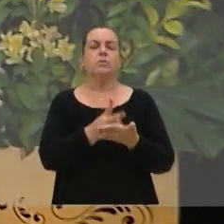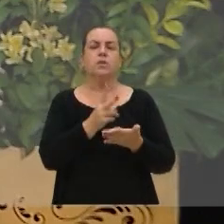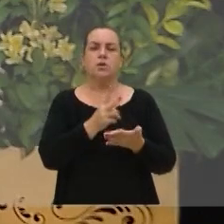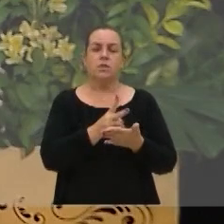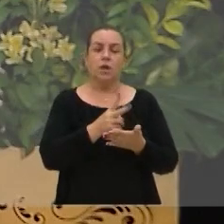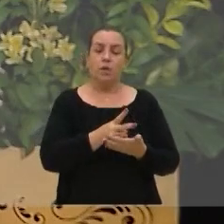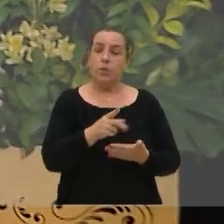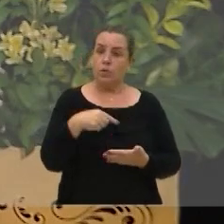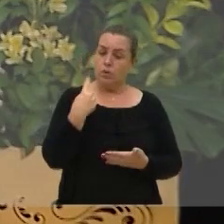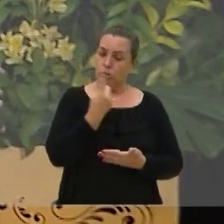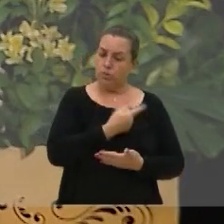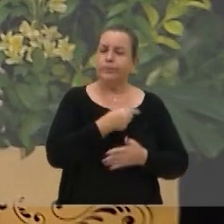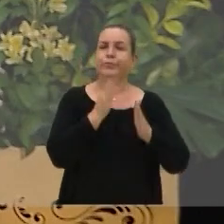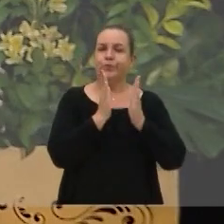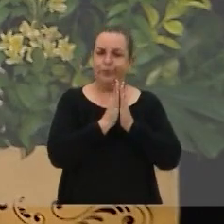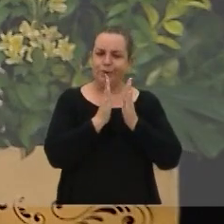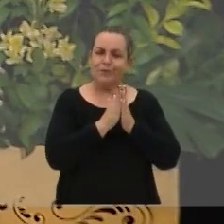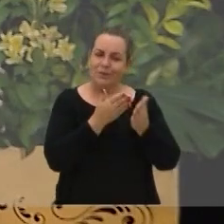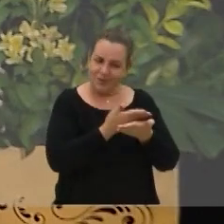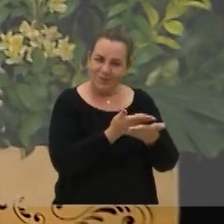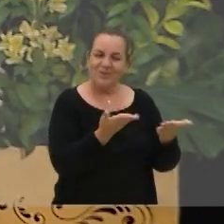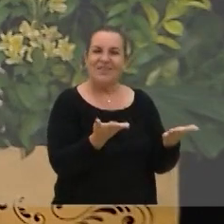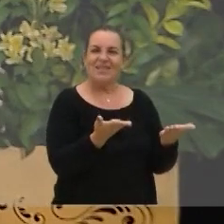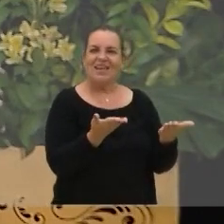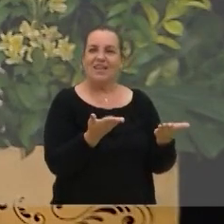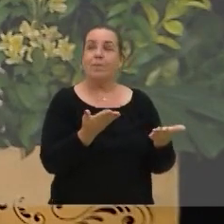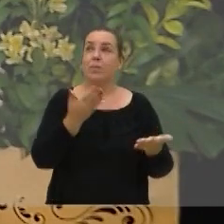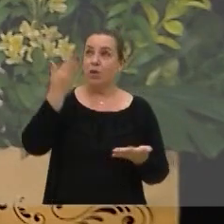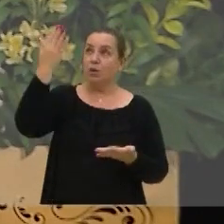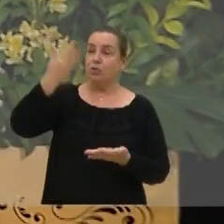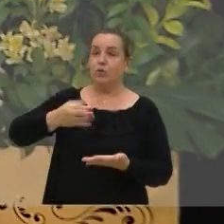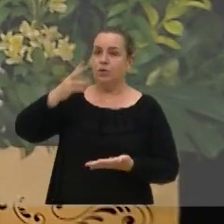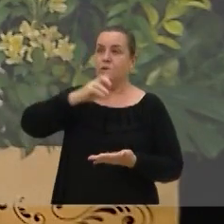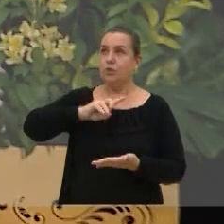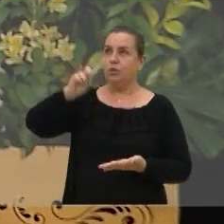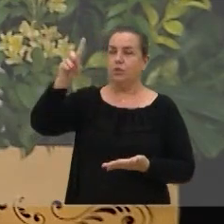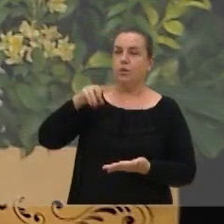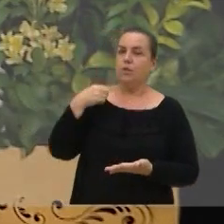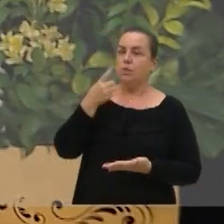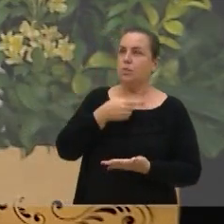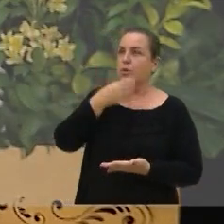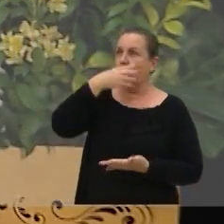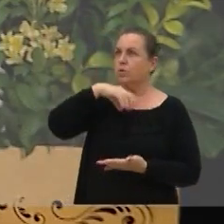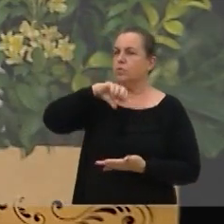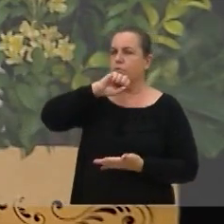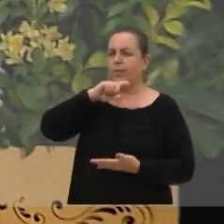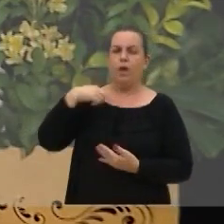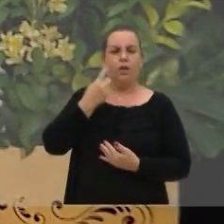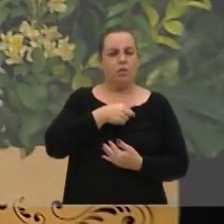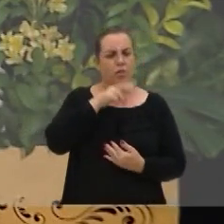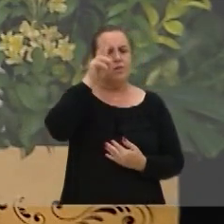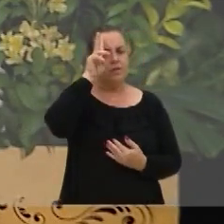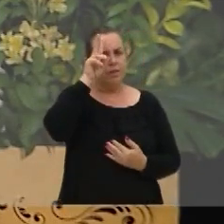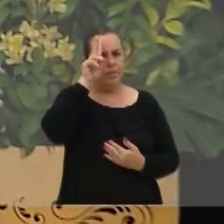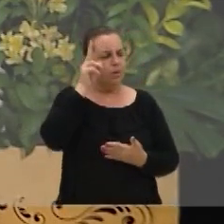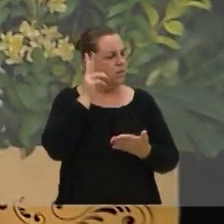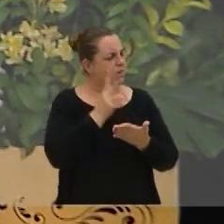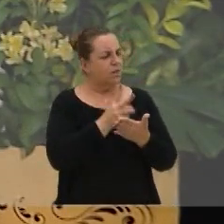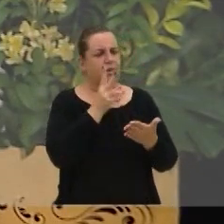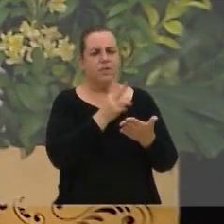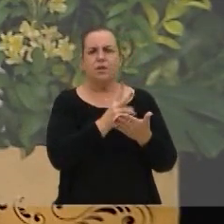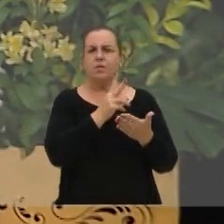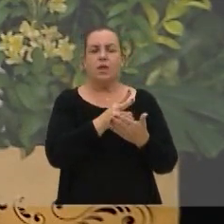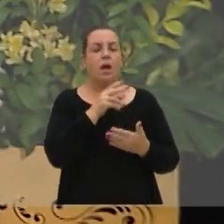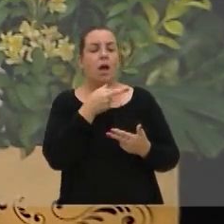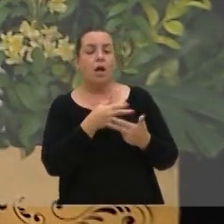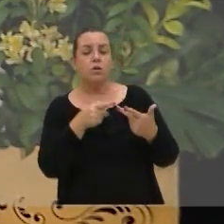em nossas orações. Diante de Deus nosso Pai, recordamos sem cessar a